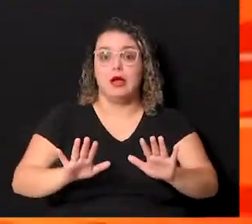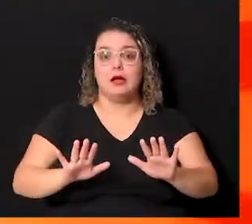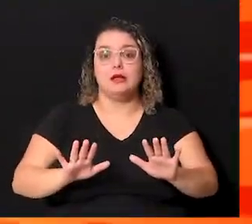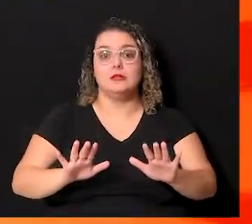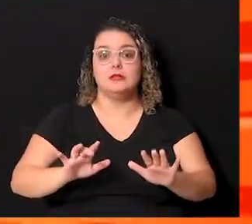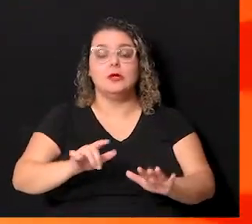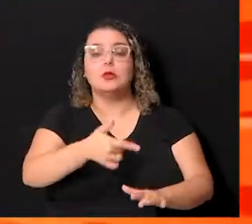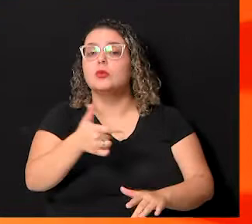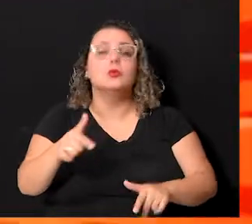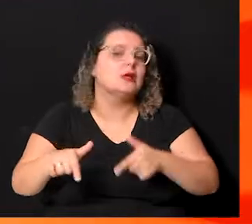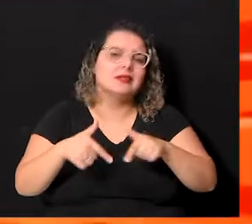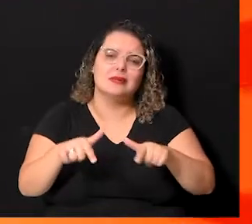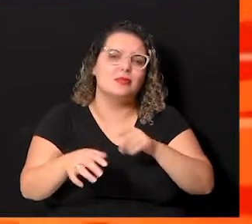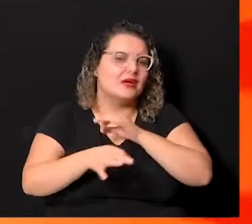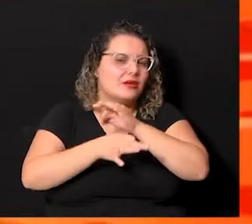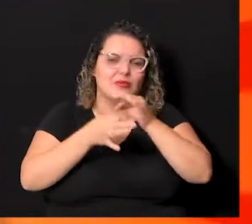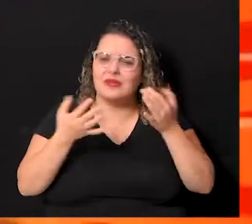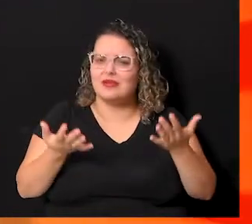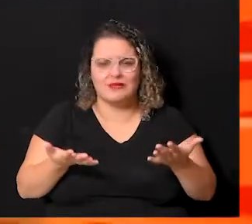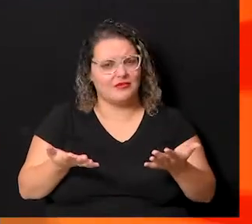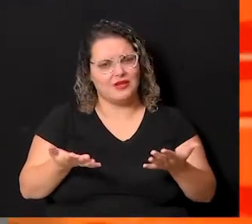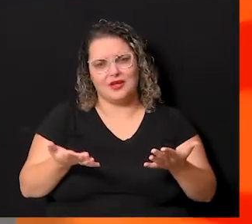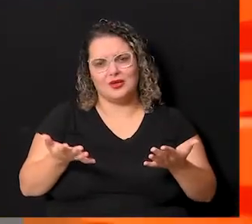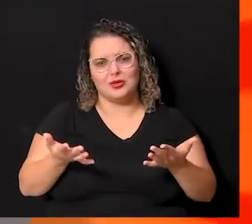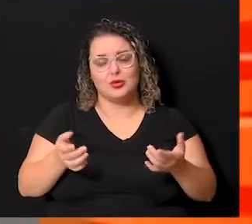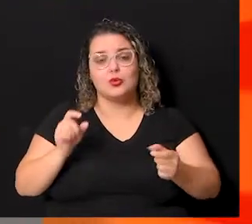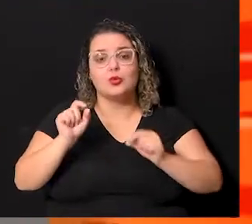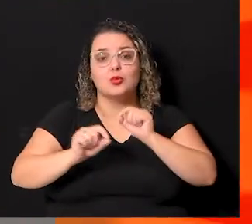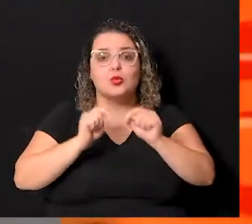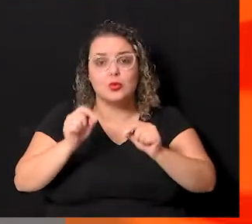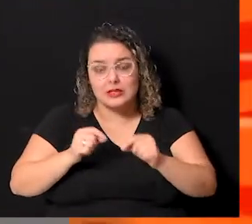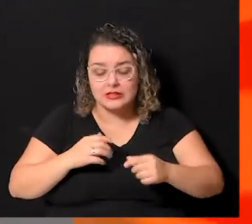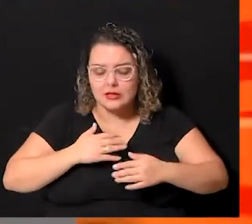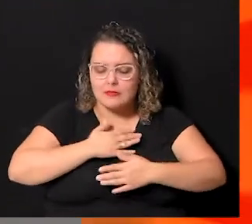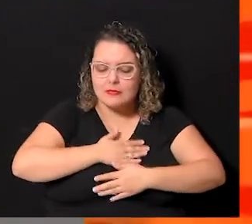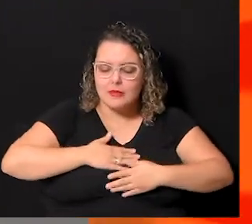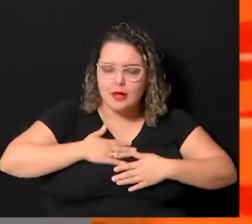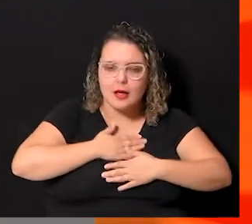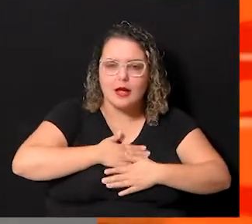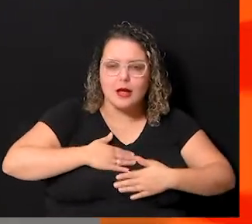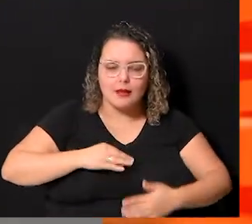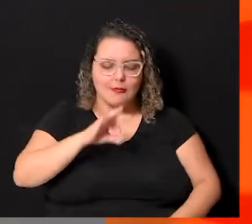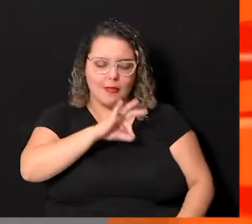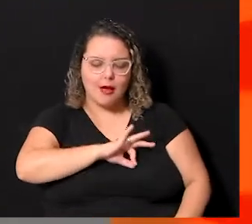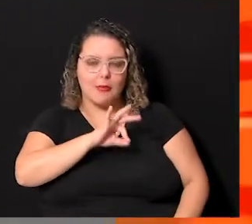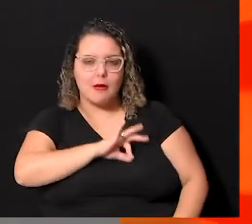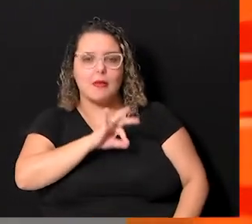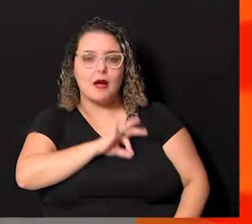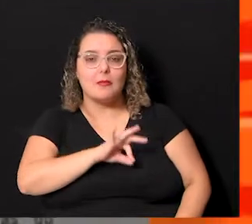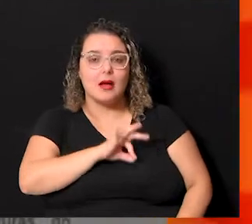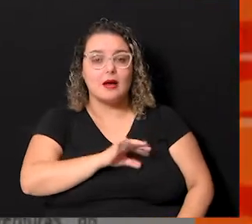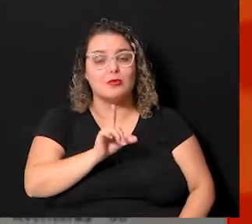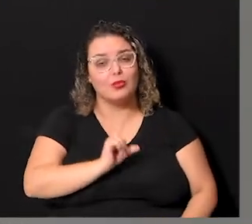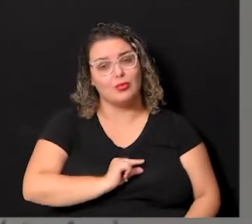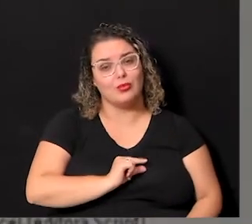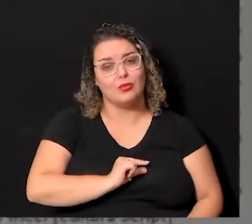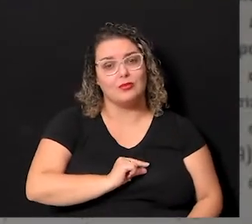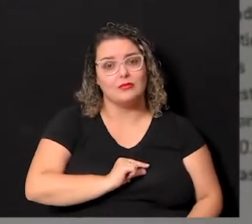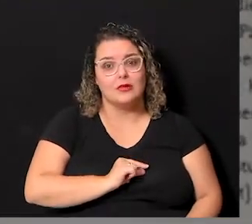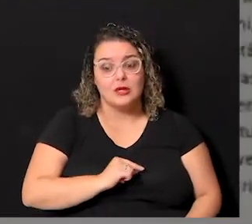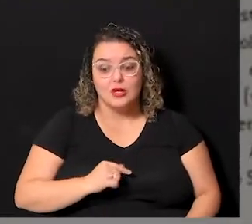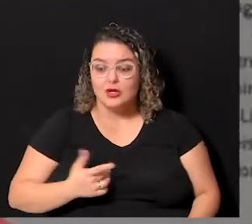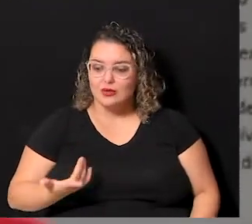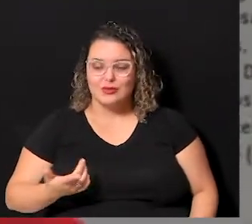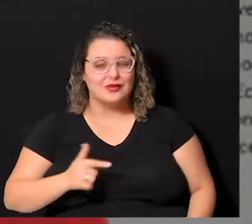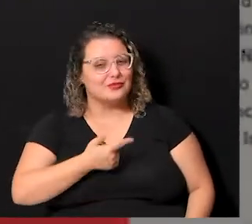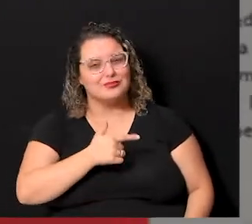Mas não existe emprego perfeito, né? O que te dá muito prazer te dá pouco dinheiro, o que te dá muito dinheiro não vai te dar tanto prazer, o que te